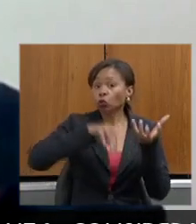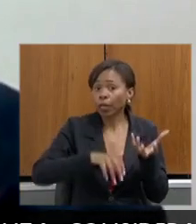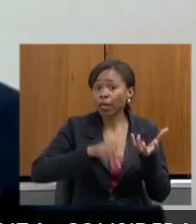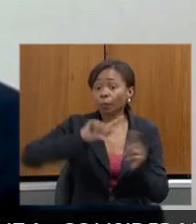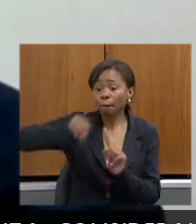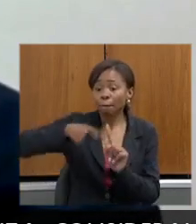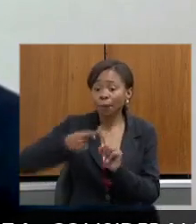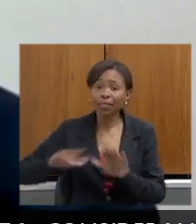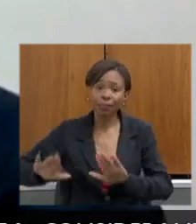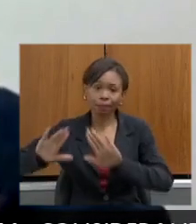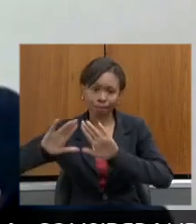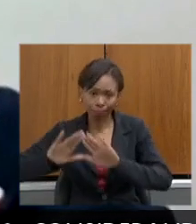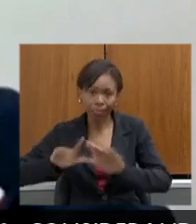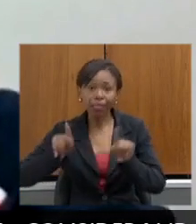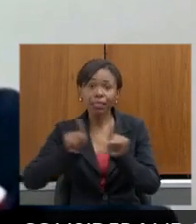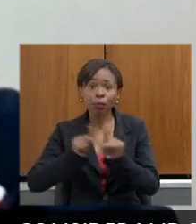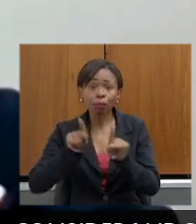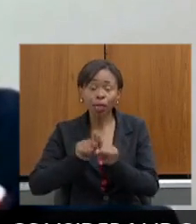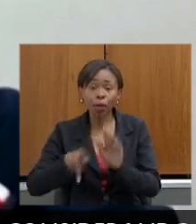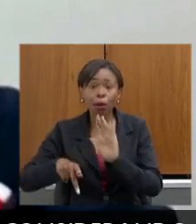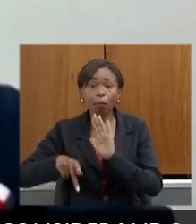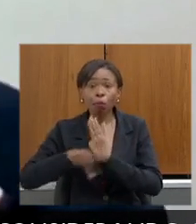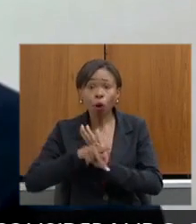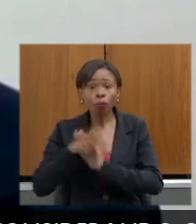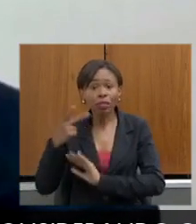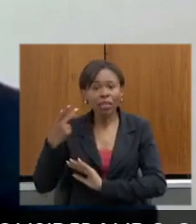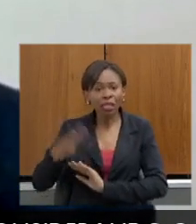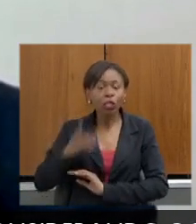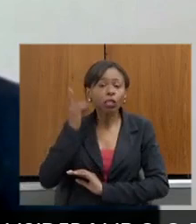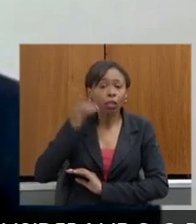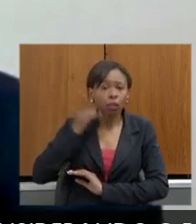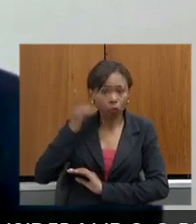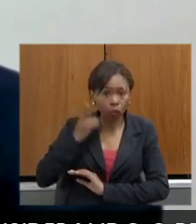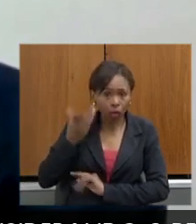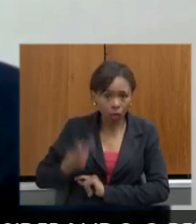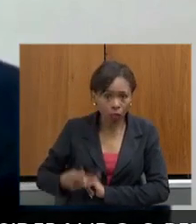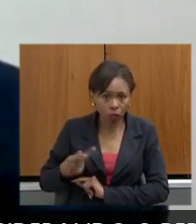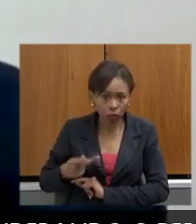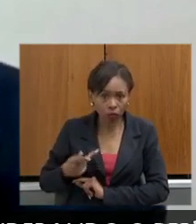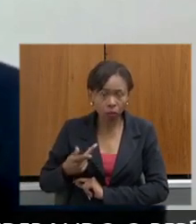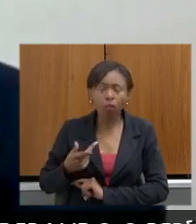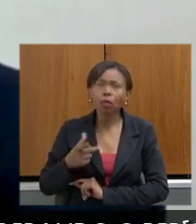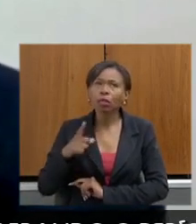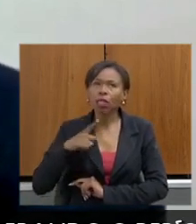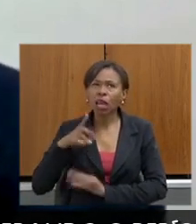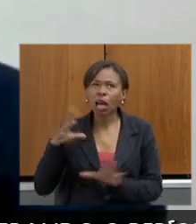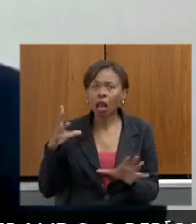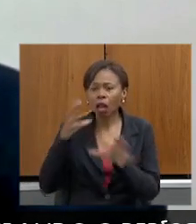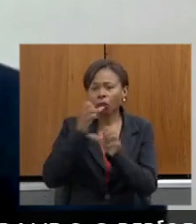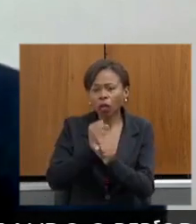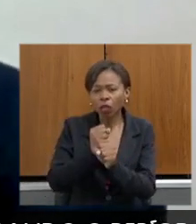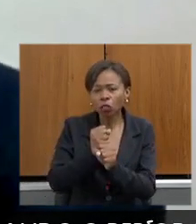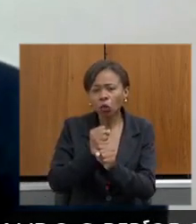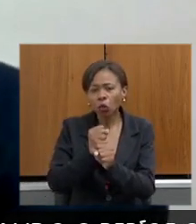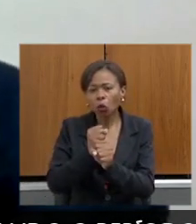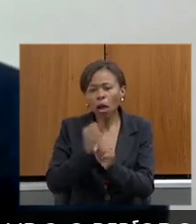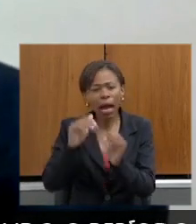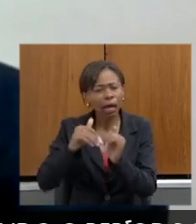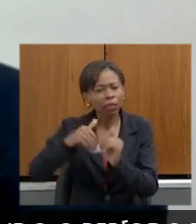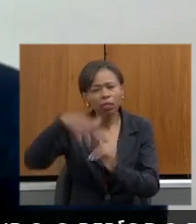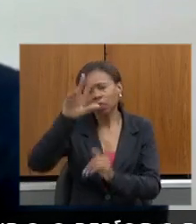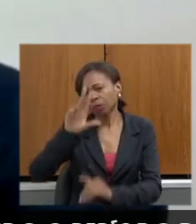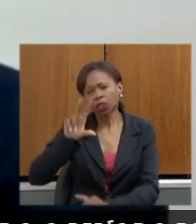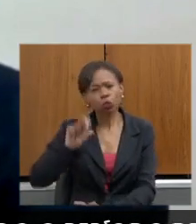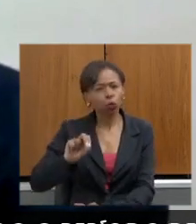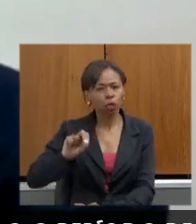da Assembleia e emendas de bancadas da Assembleia nós temos 50 cima de